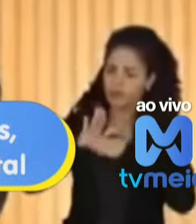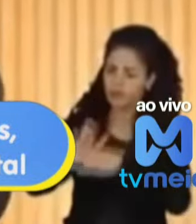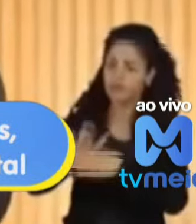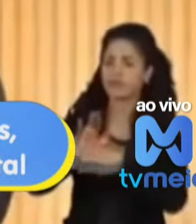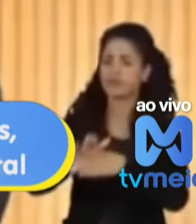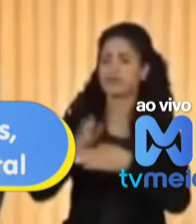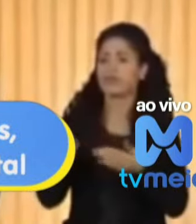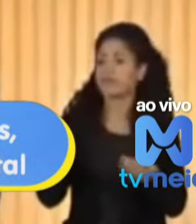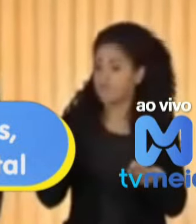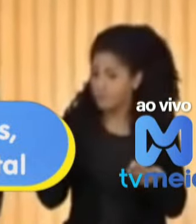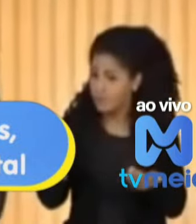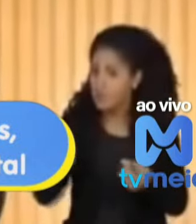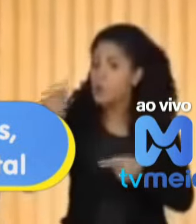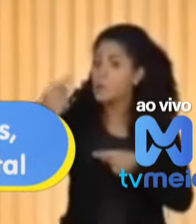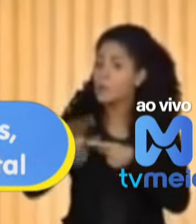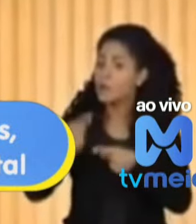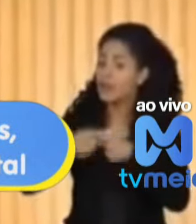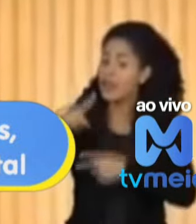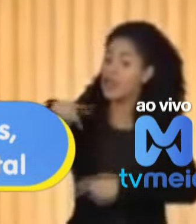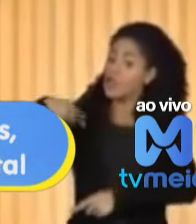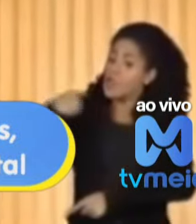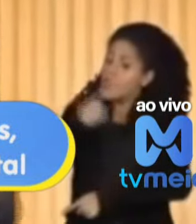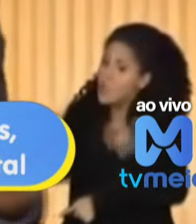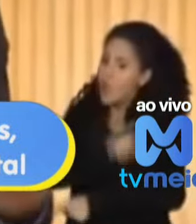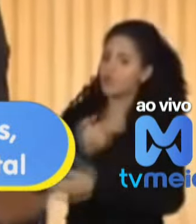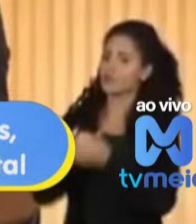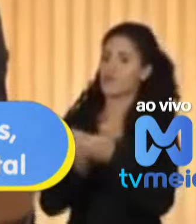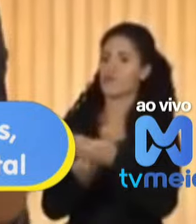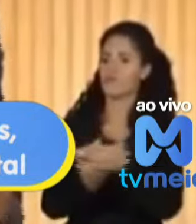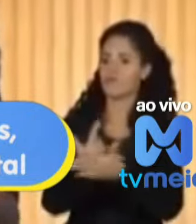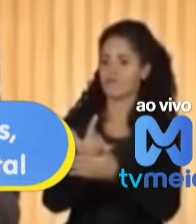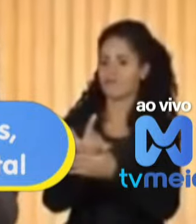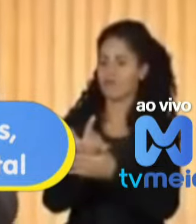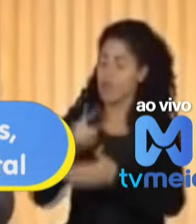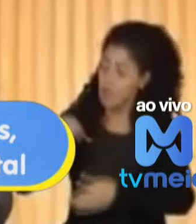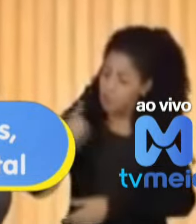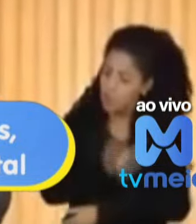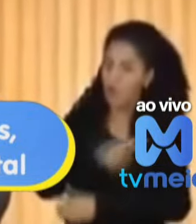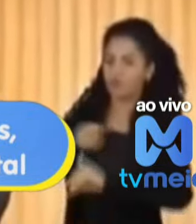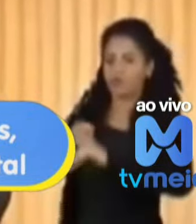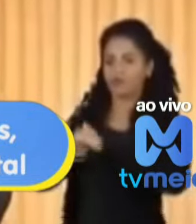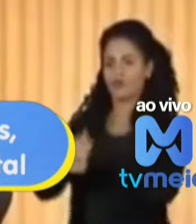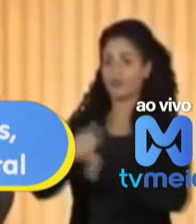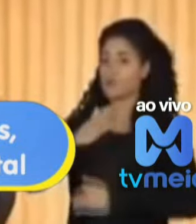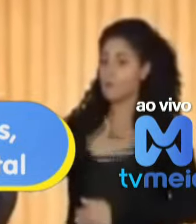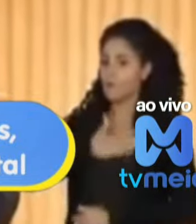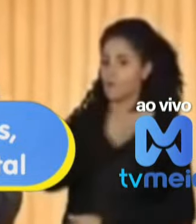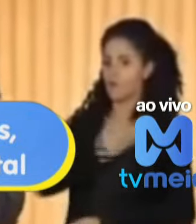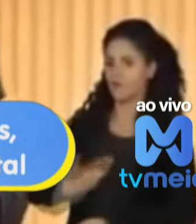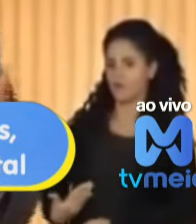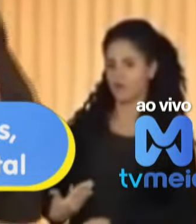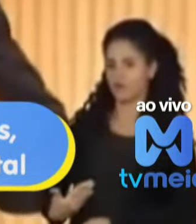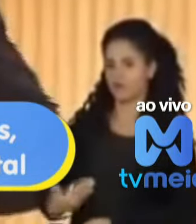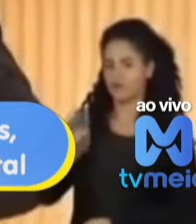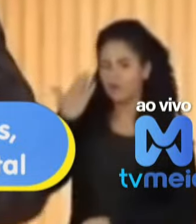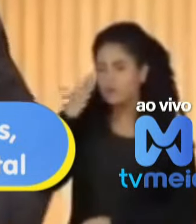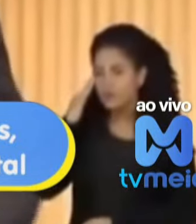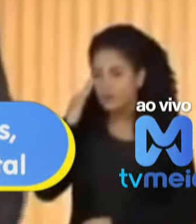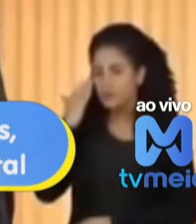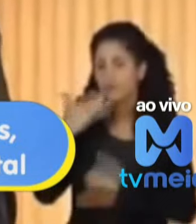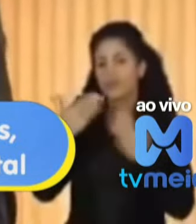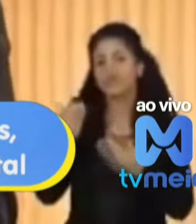suan então um desdém com a população Eu acho que o seguinte olha as nossas autoridades não